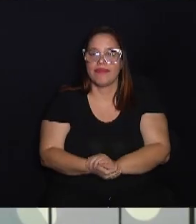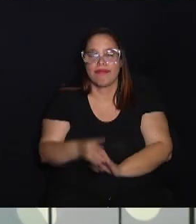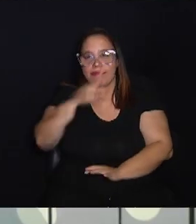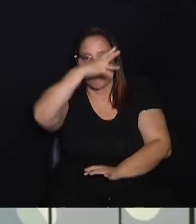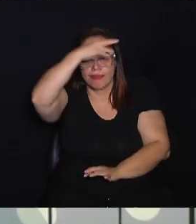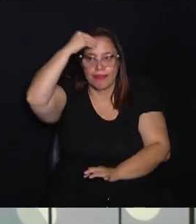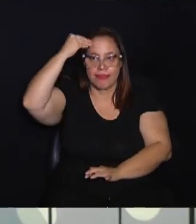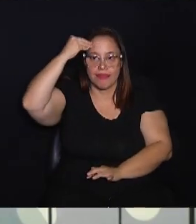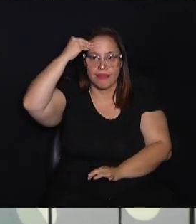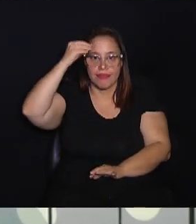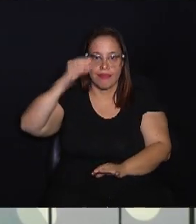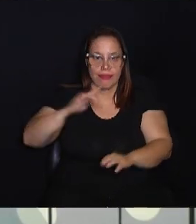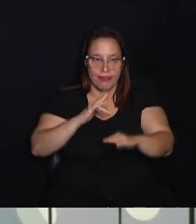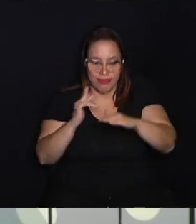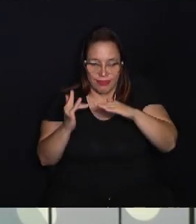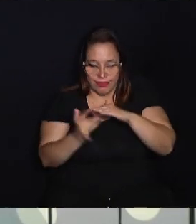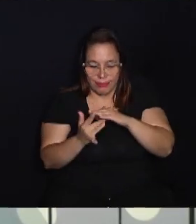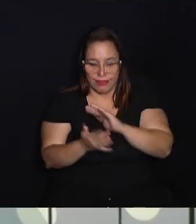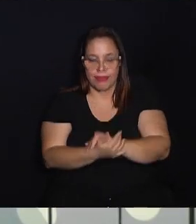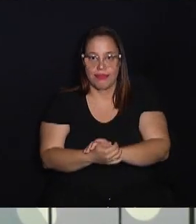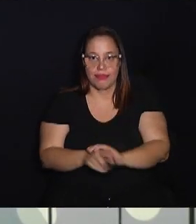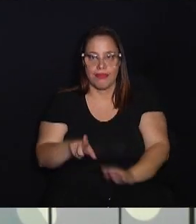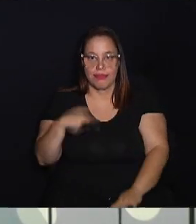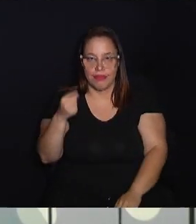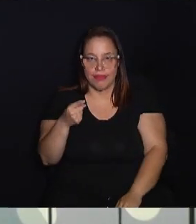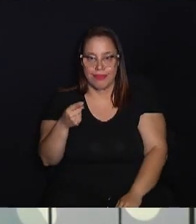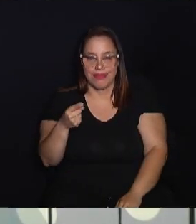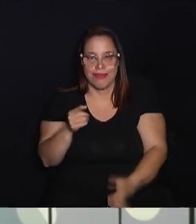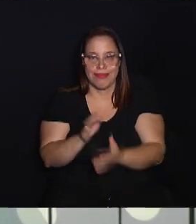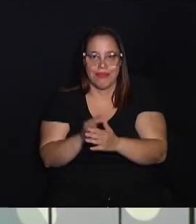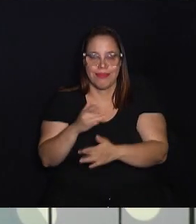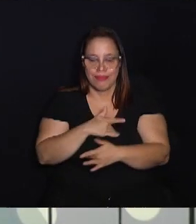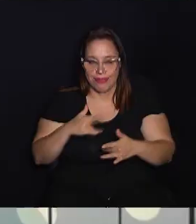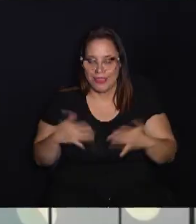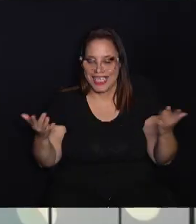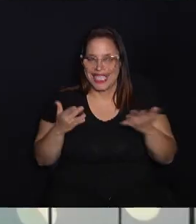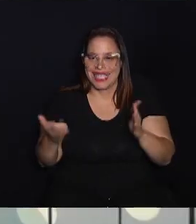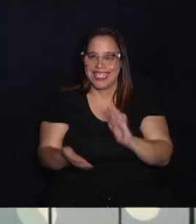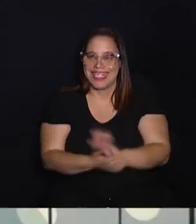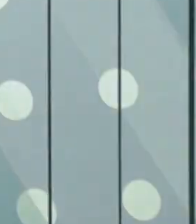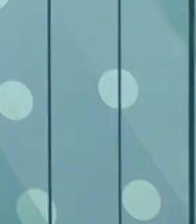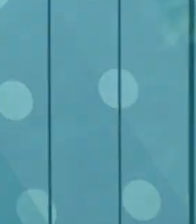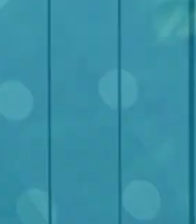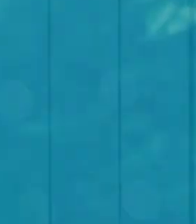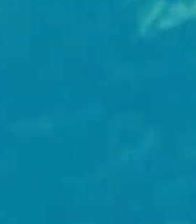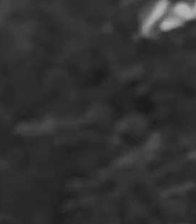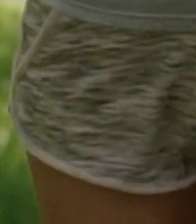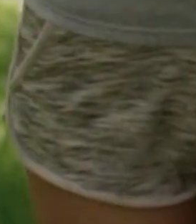esqueça de nos acompanhar nas redes sociais. Até o próximo Saúde Agora!